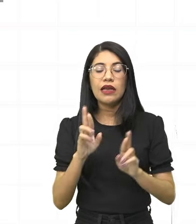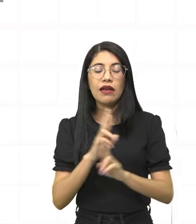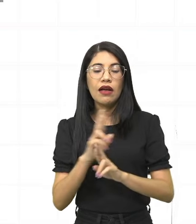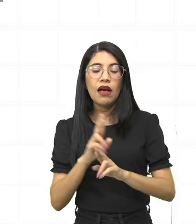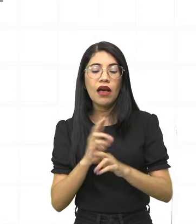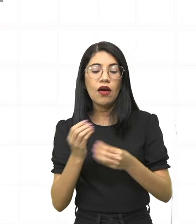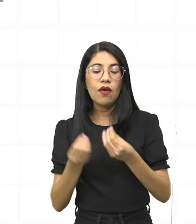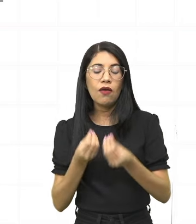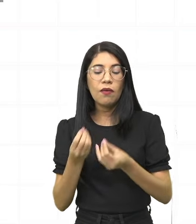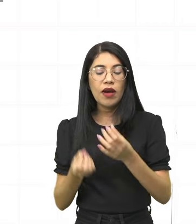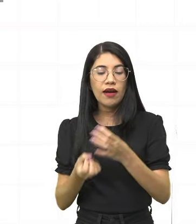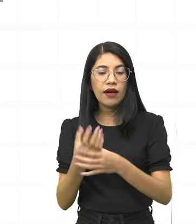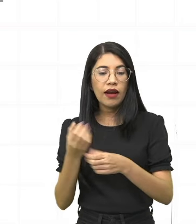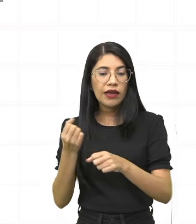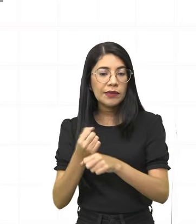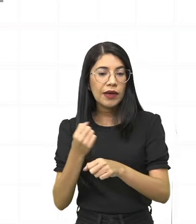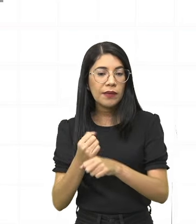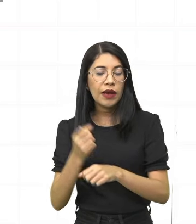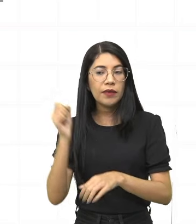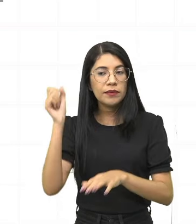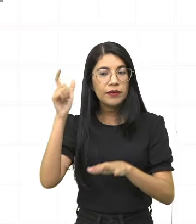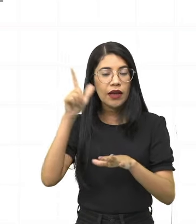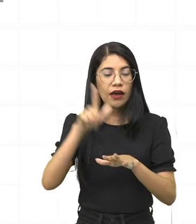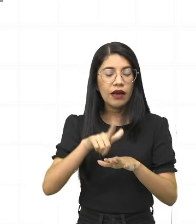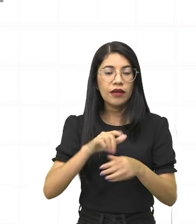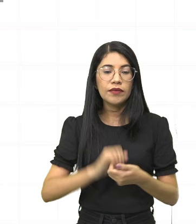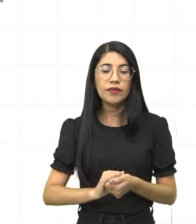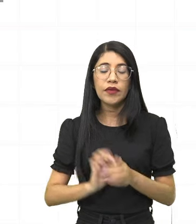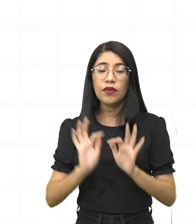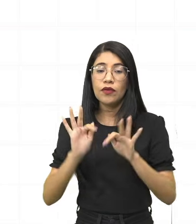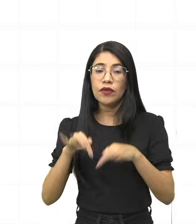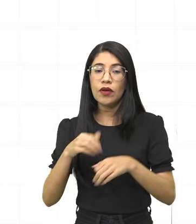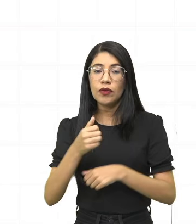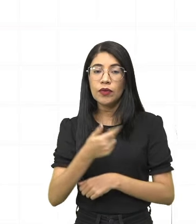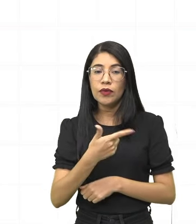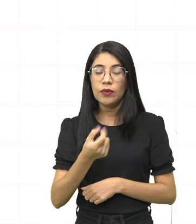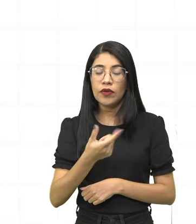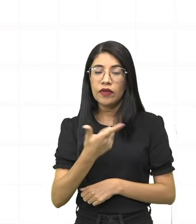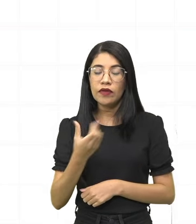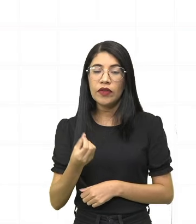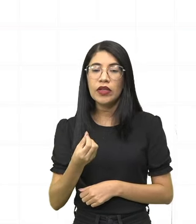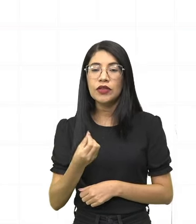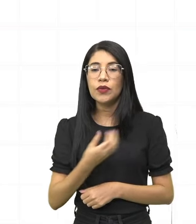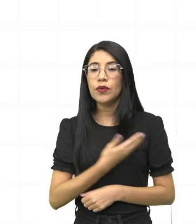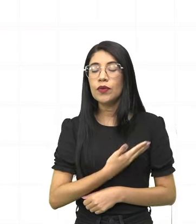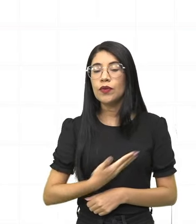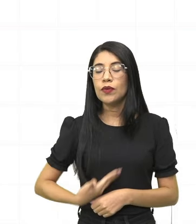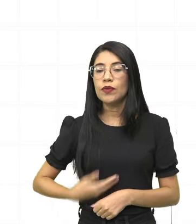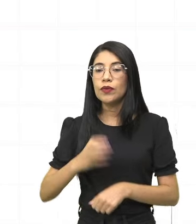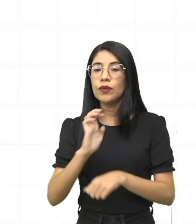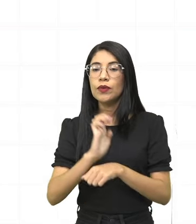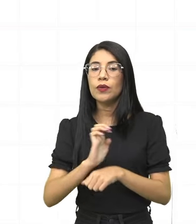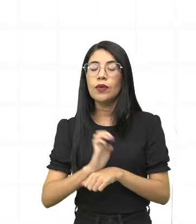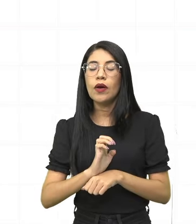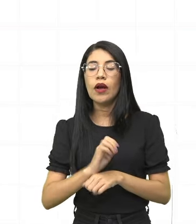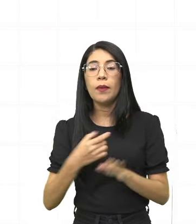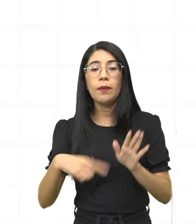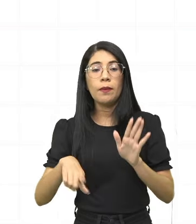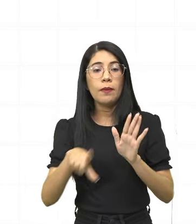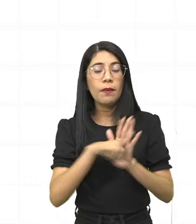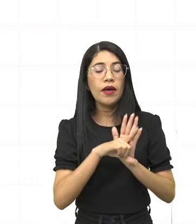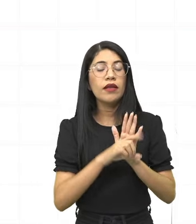implantação dessa fonte de energia. No final do ano de 2020, nós temos que o governo estadual, ele